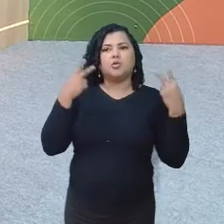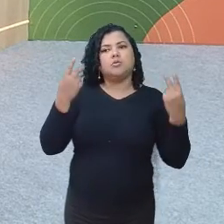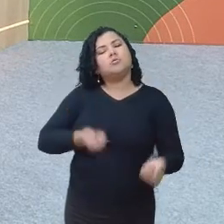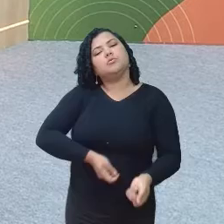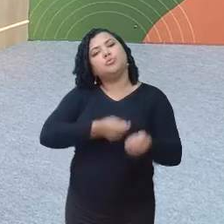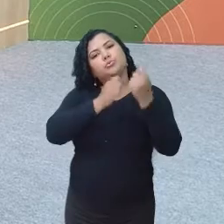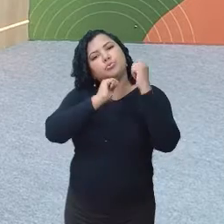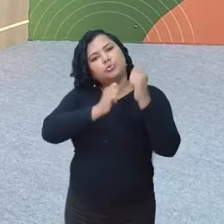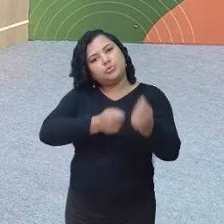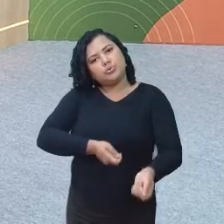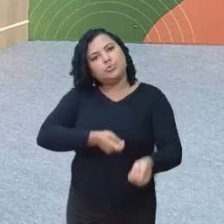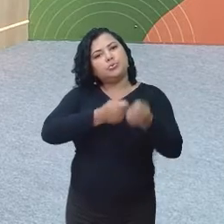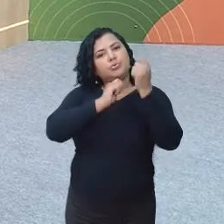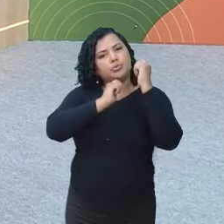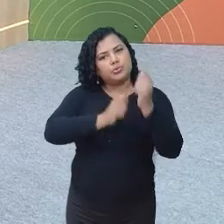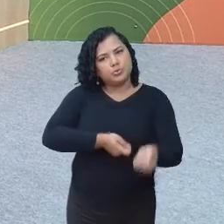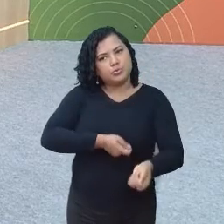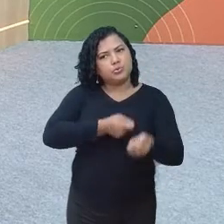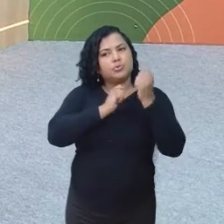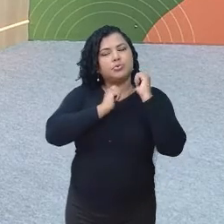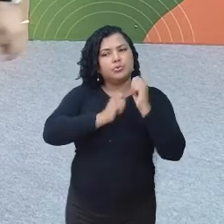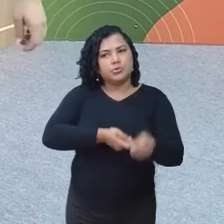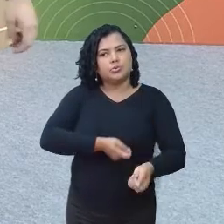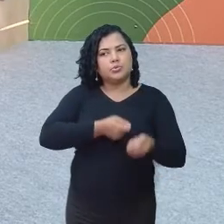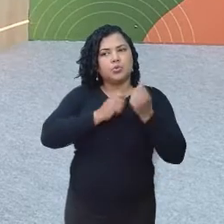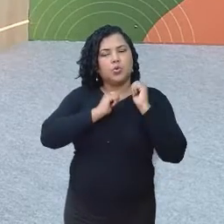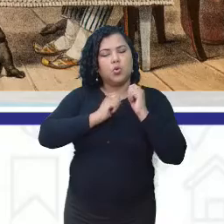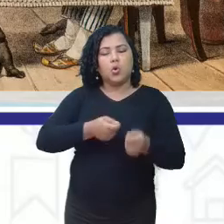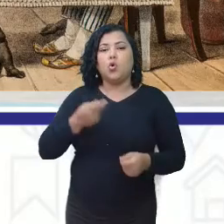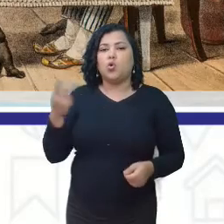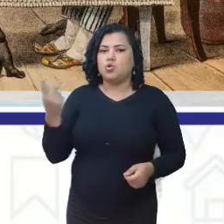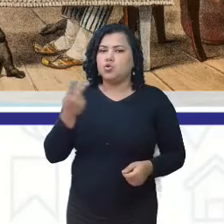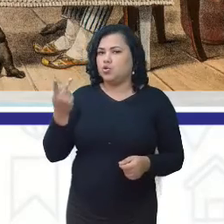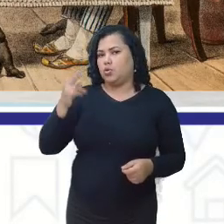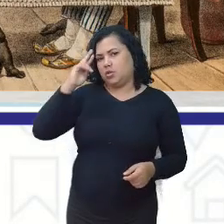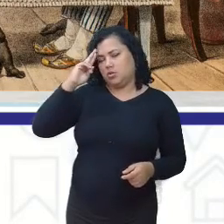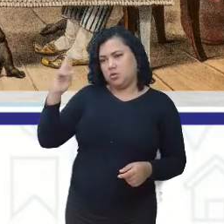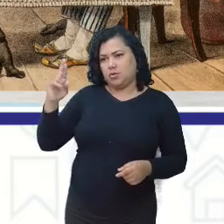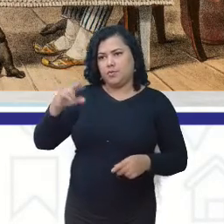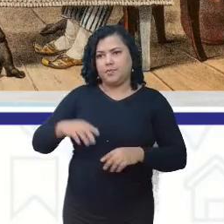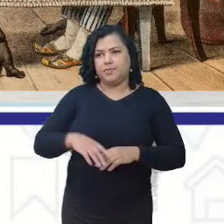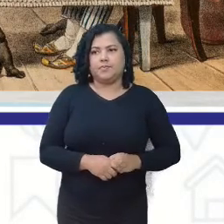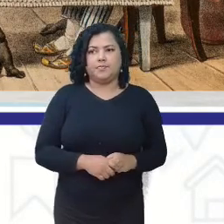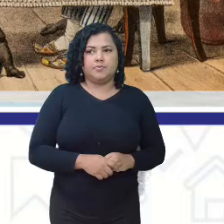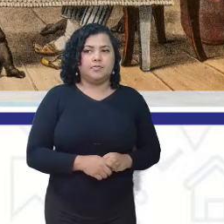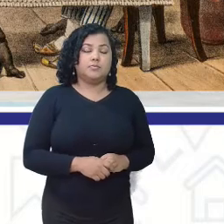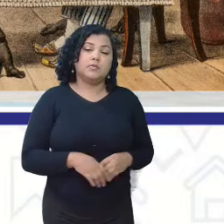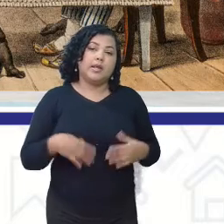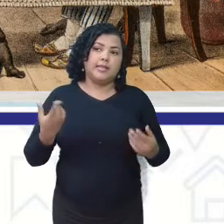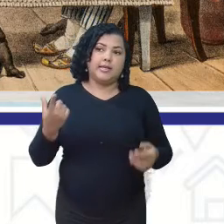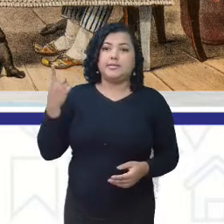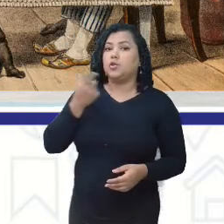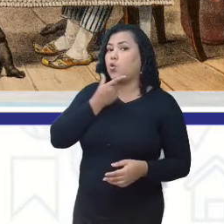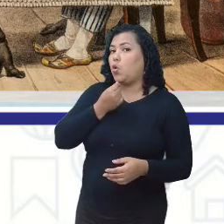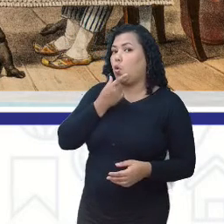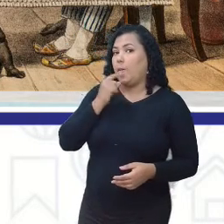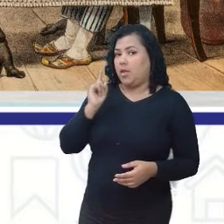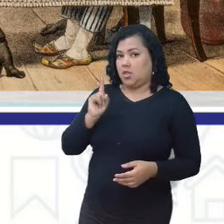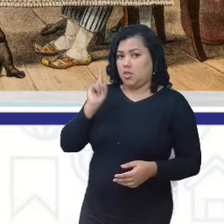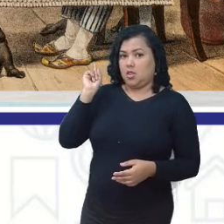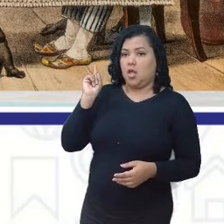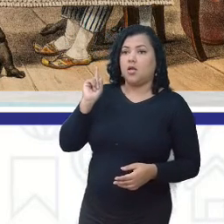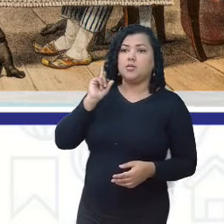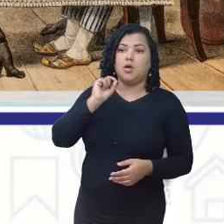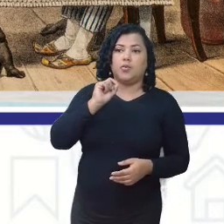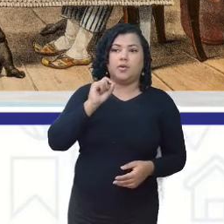aquele instrumento ali para abanar, né, os senhores. Muito provavelmente aqui esse escravo